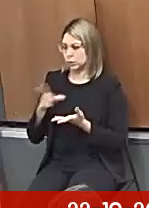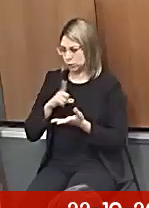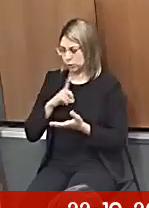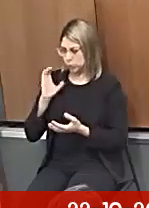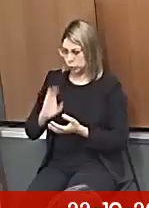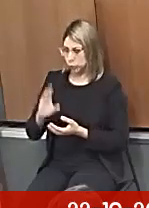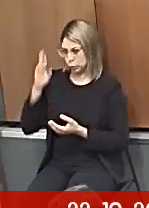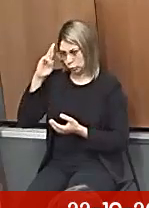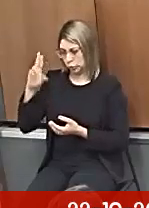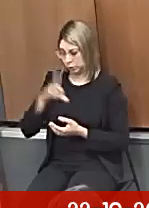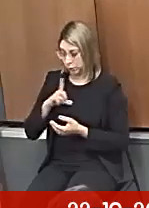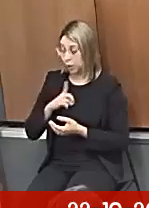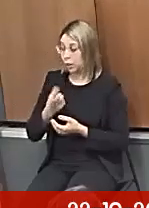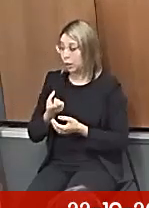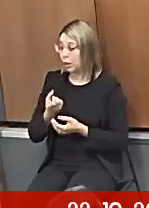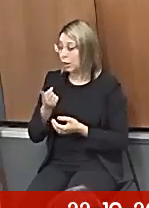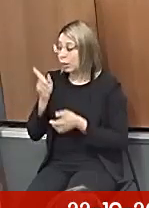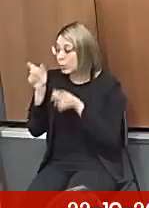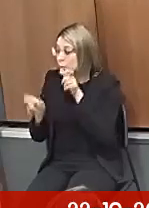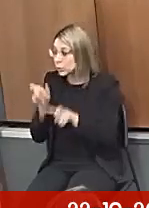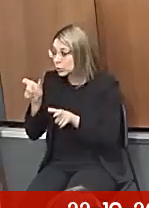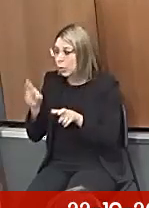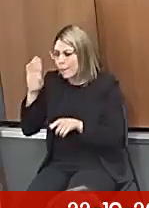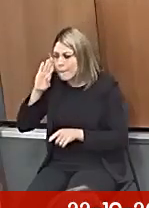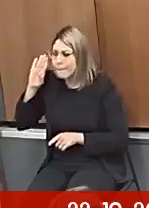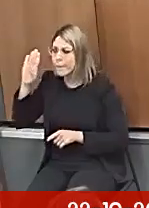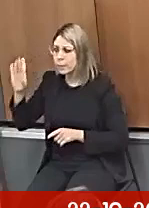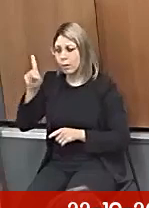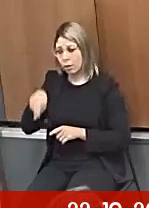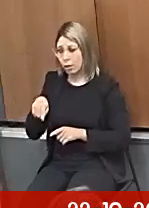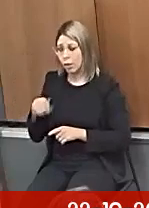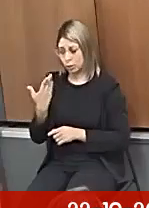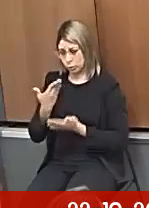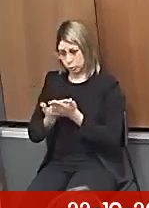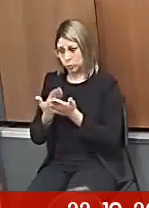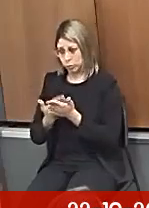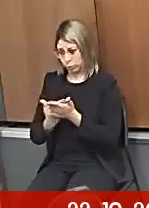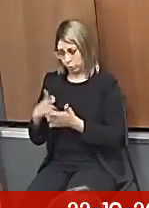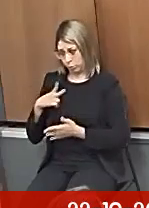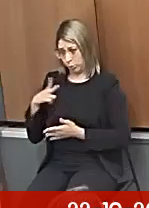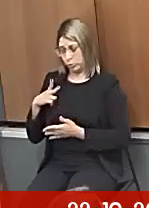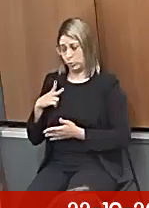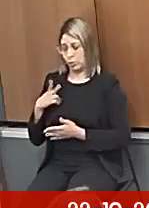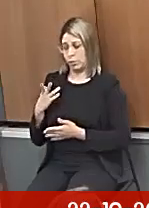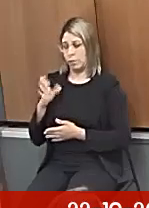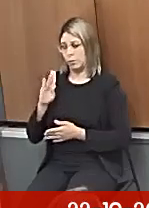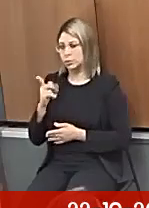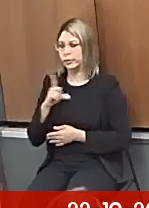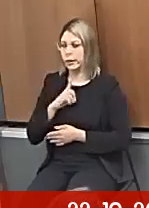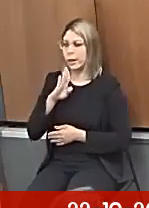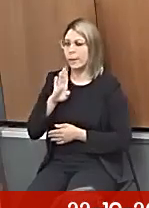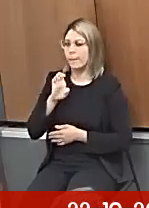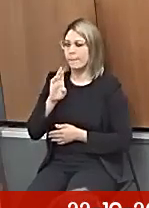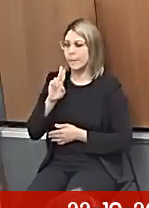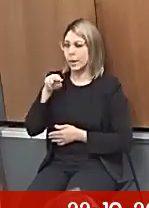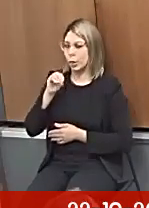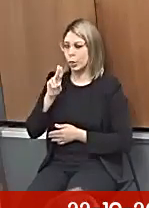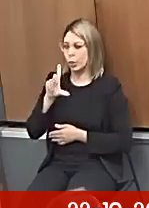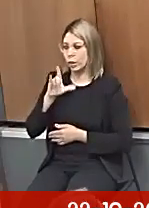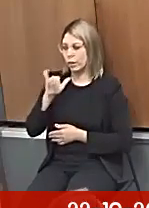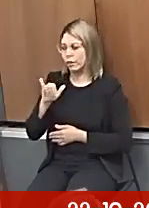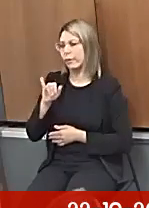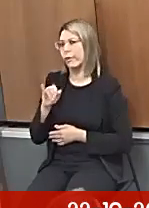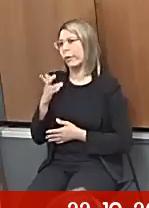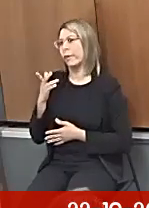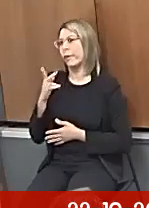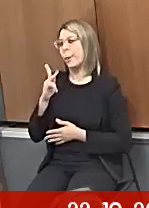essa diretoria é composta pelos principais colégios particulares de Belo Horizonte. Ali está Bernoulli, ali está Pitágoras,